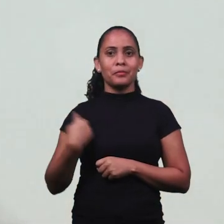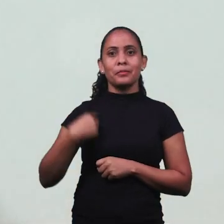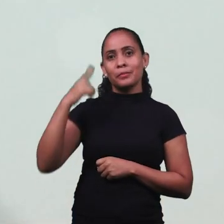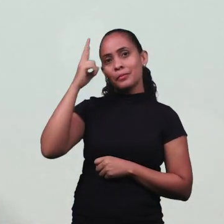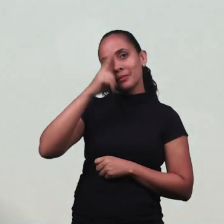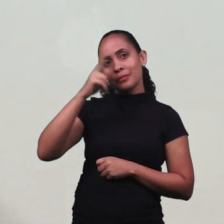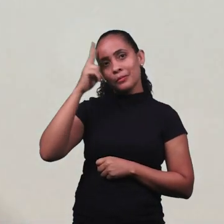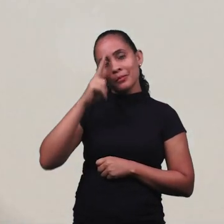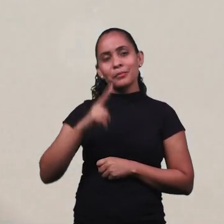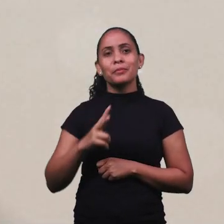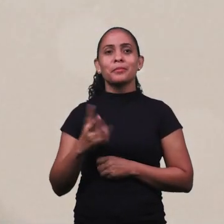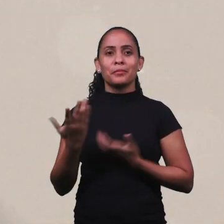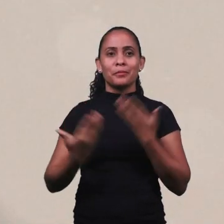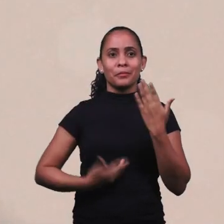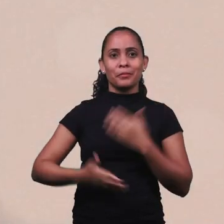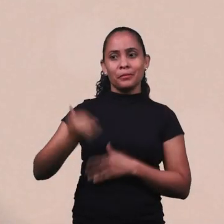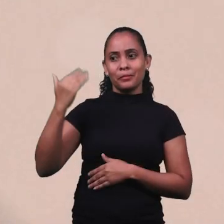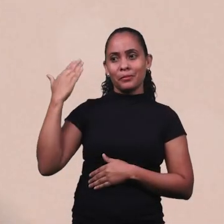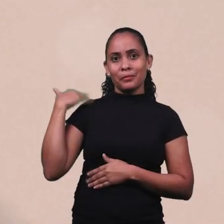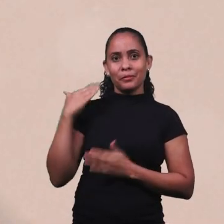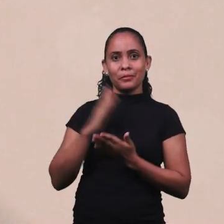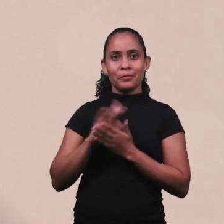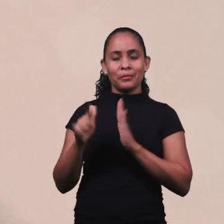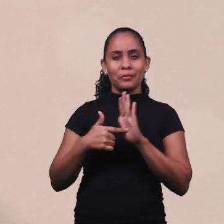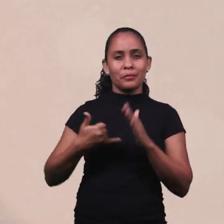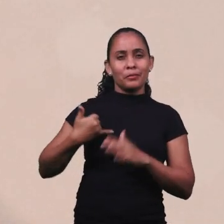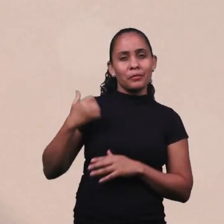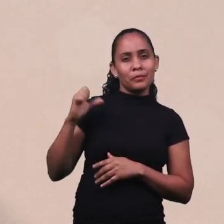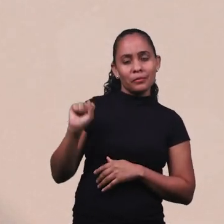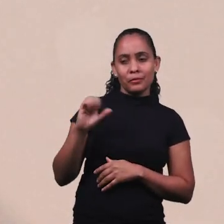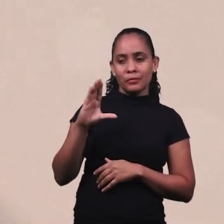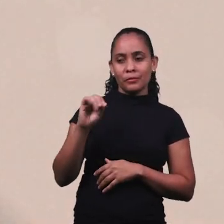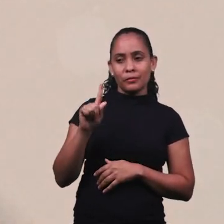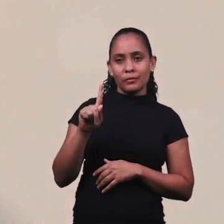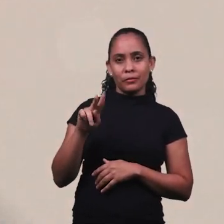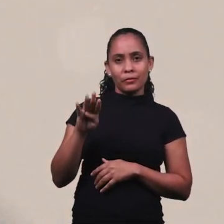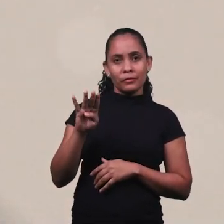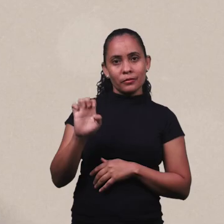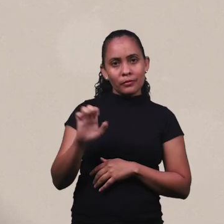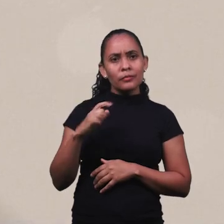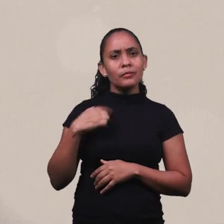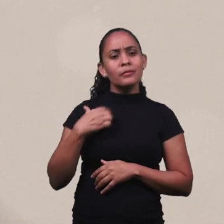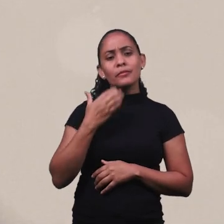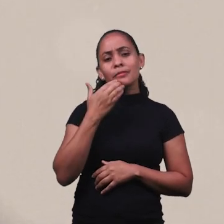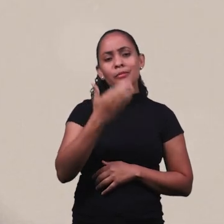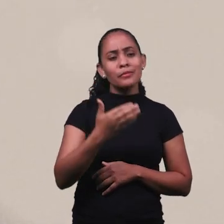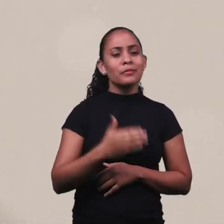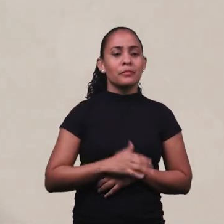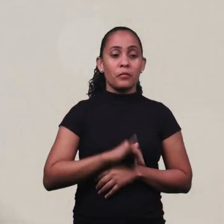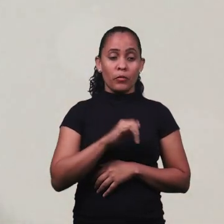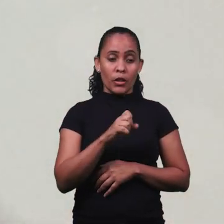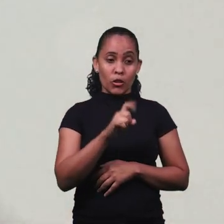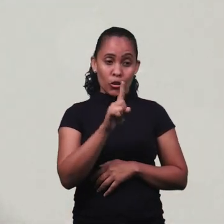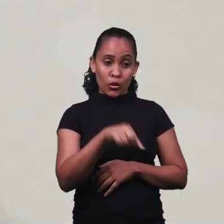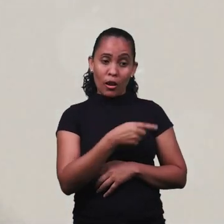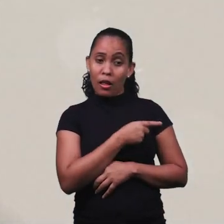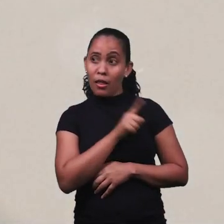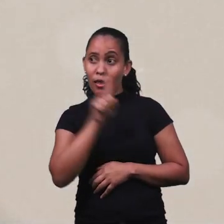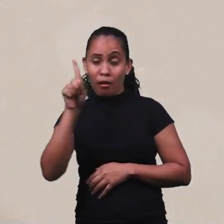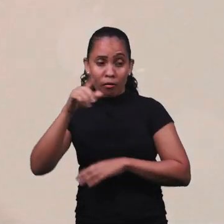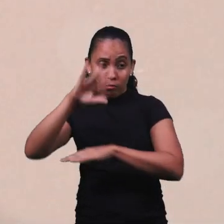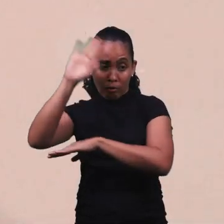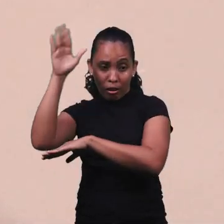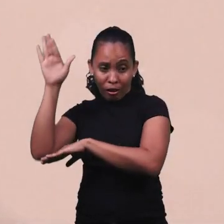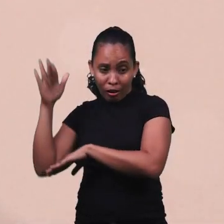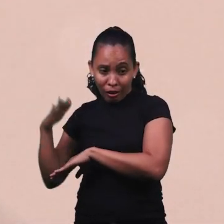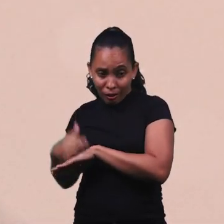de Caleb, não é? Quando tinha aí aproximadamente 80 anos, que ainda fez questão de pedir a Josué as